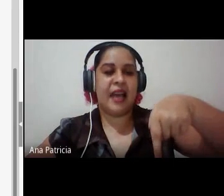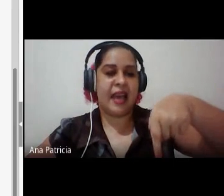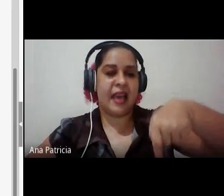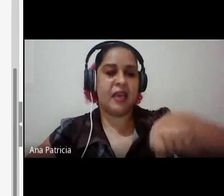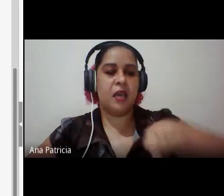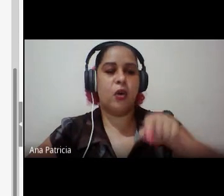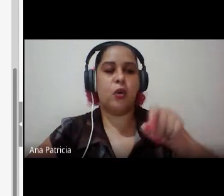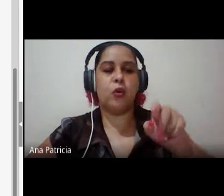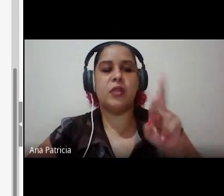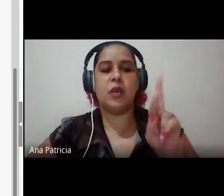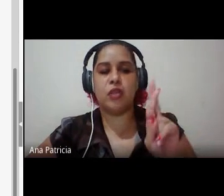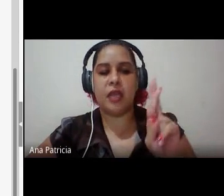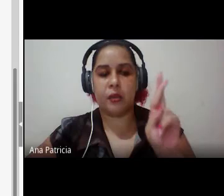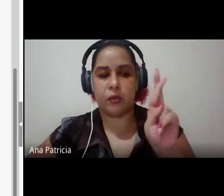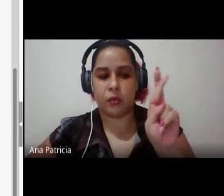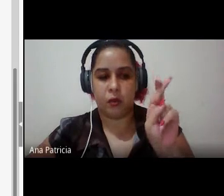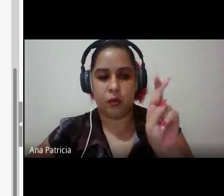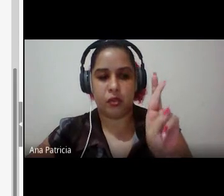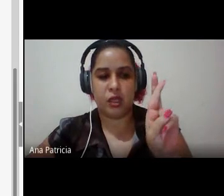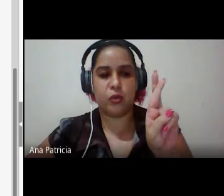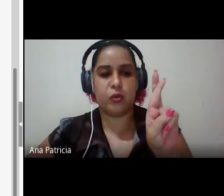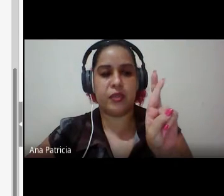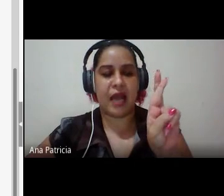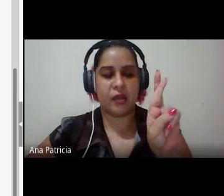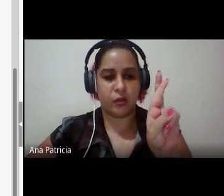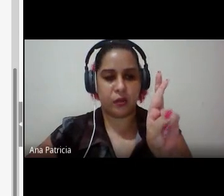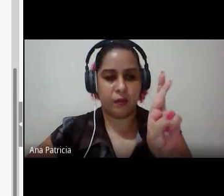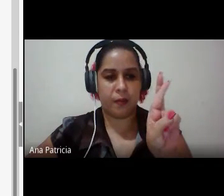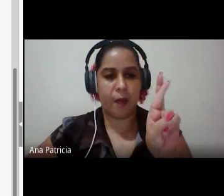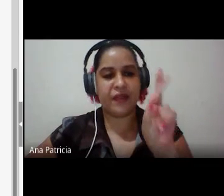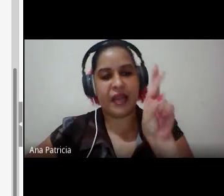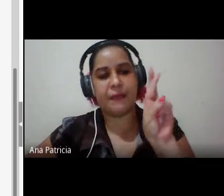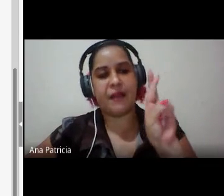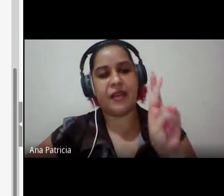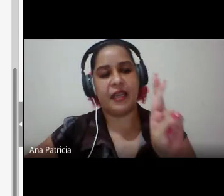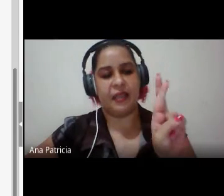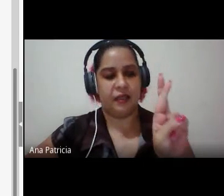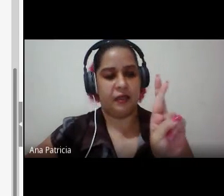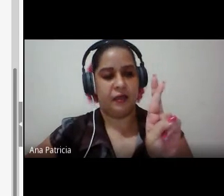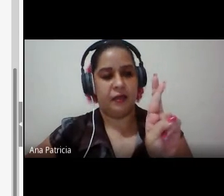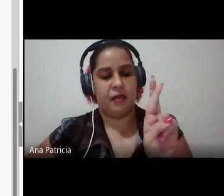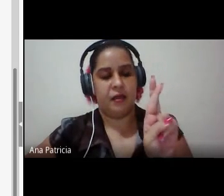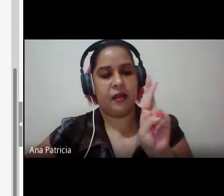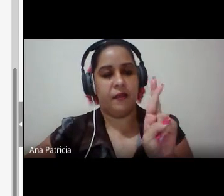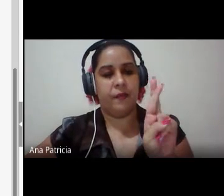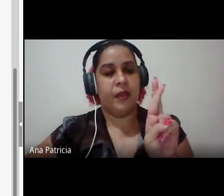Letra R, cruza os dedos, ó. Os dedos cruzados. Palma virada para frente.